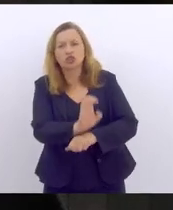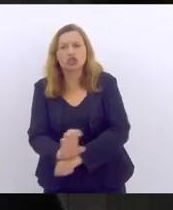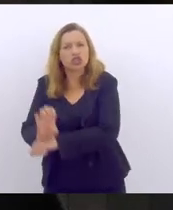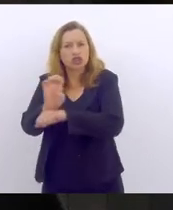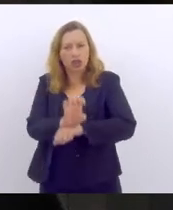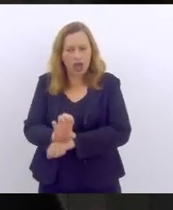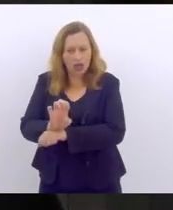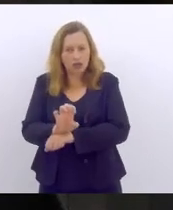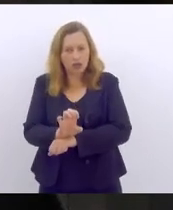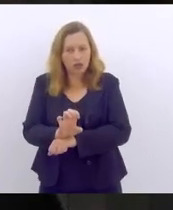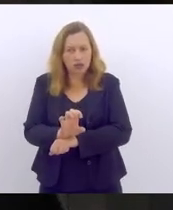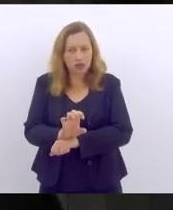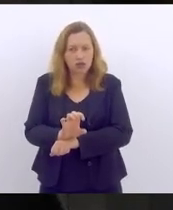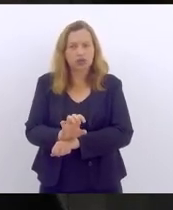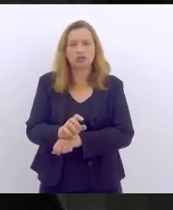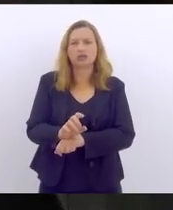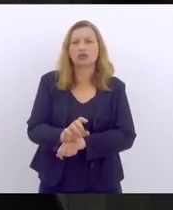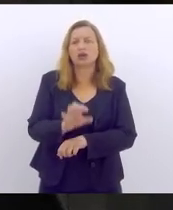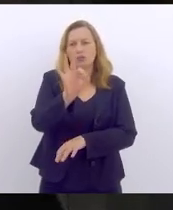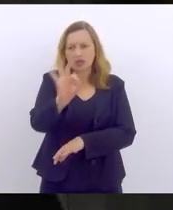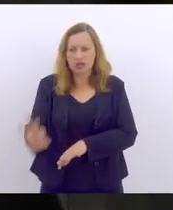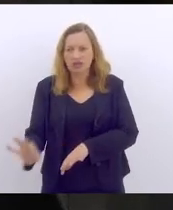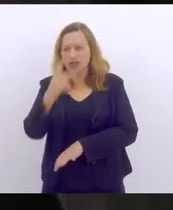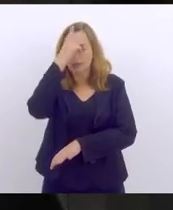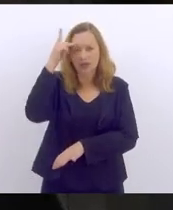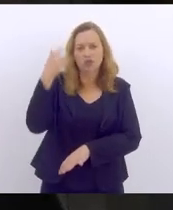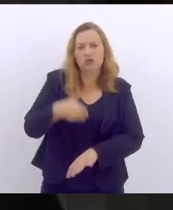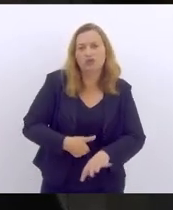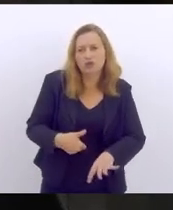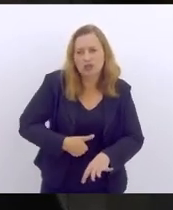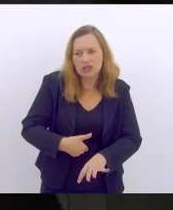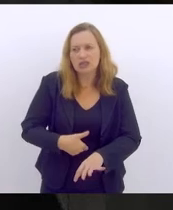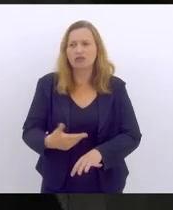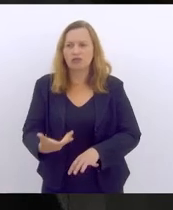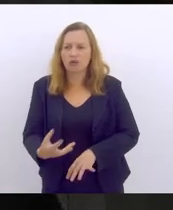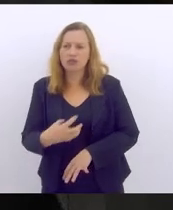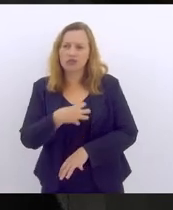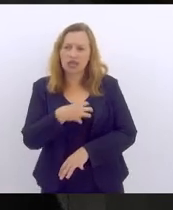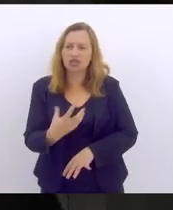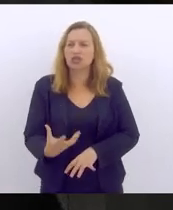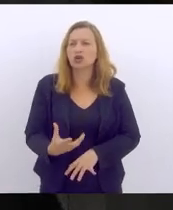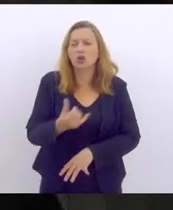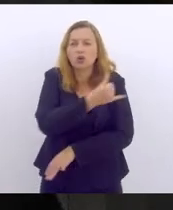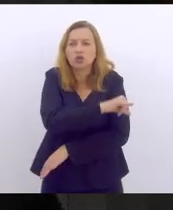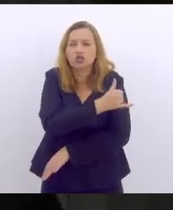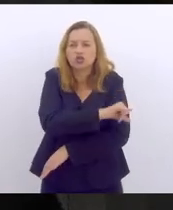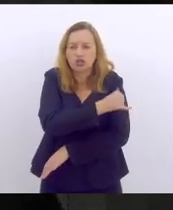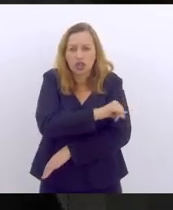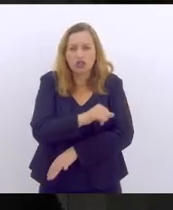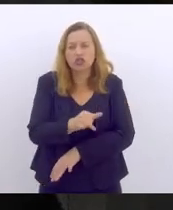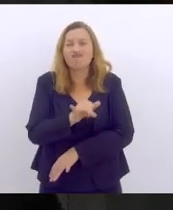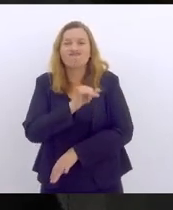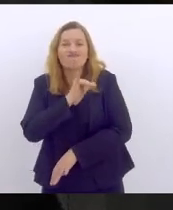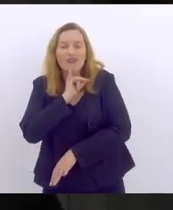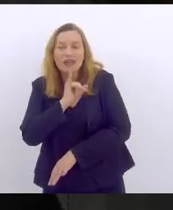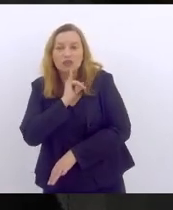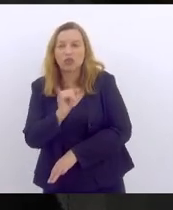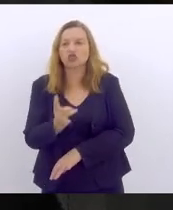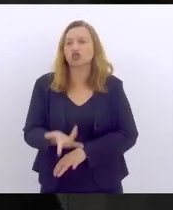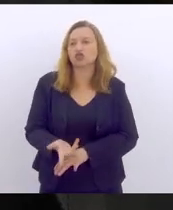entre os percentuais de pessoas que passam fome o Rio de Janeiro está entre os Estados infelizmente